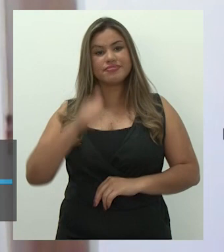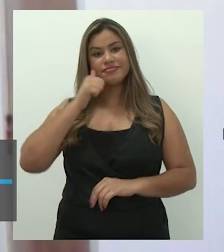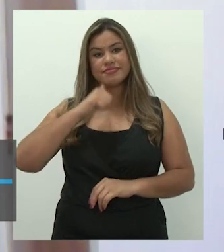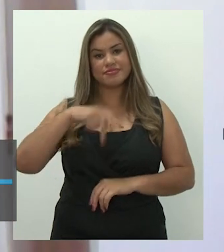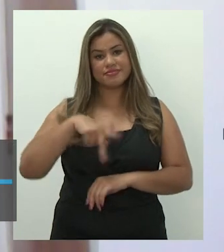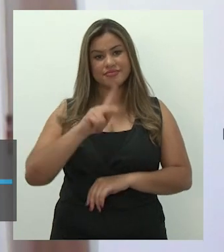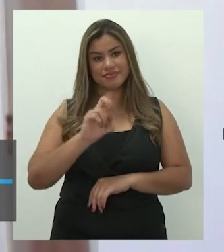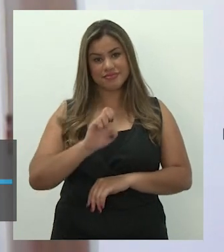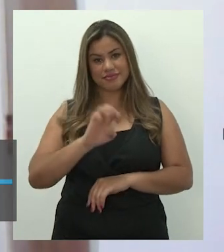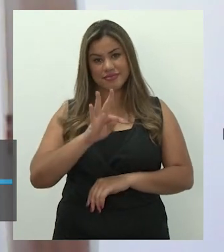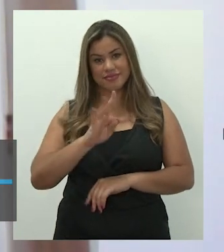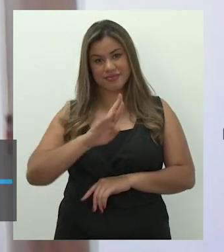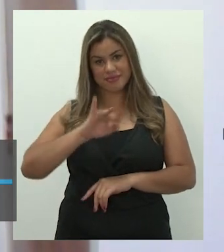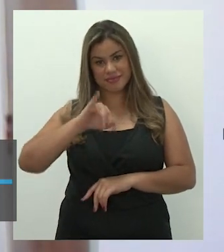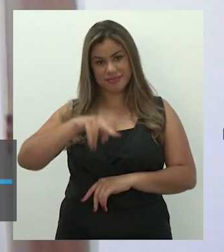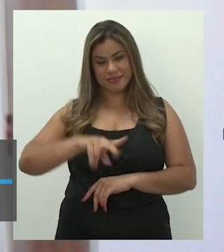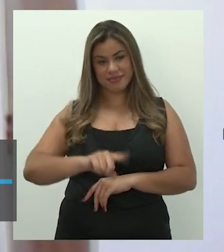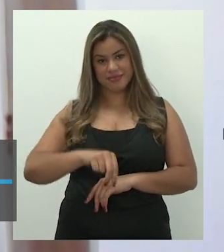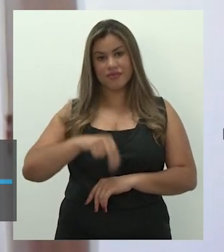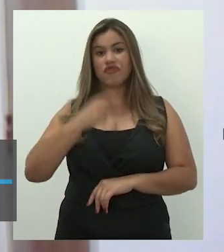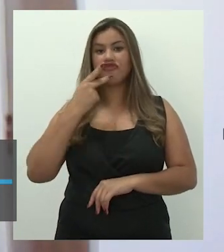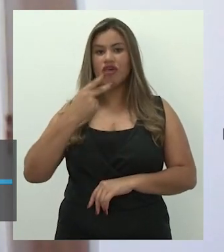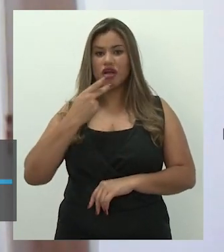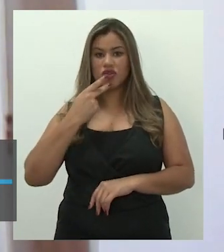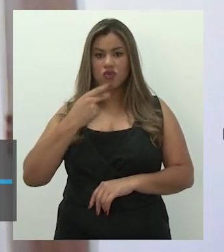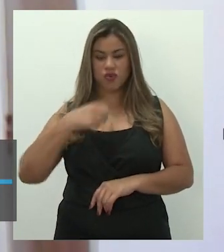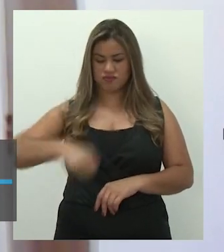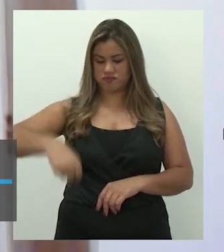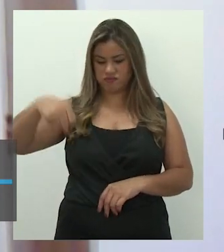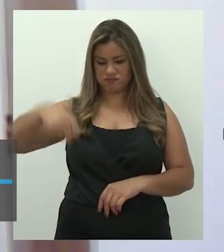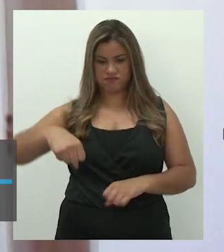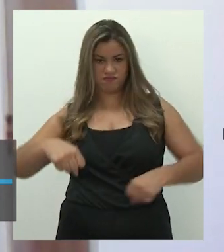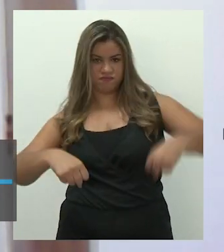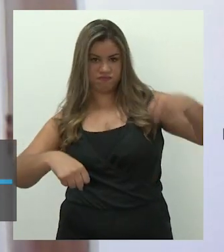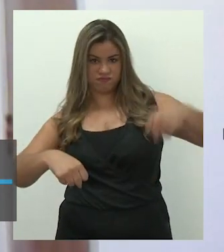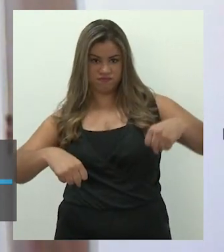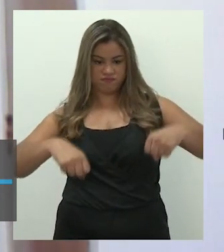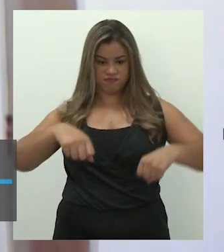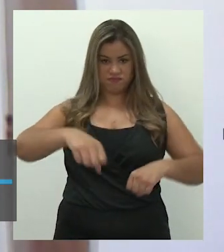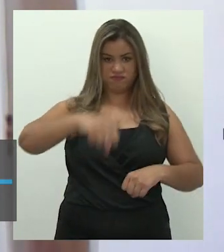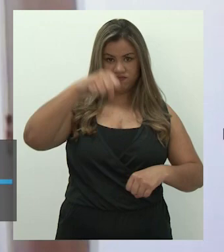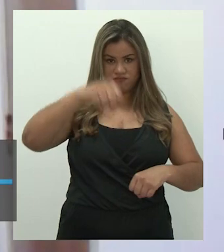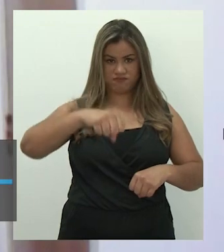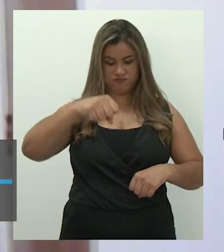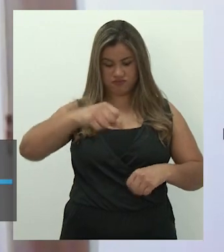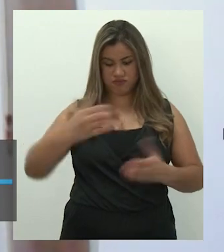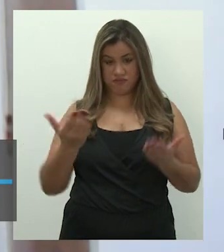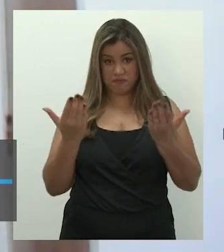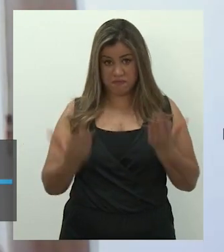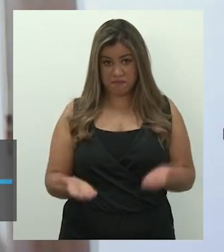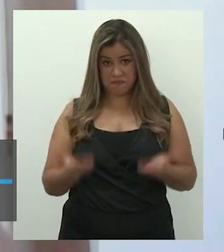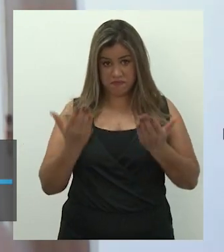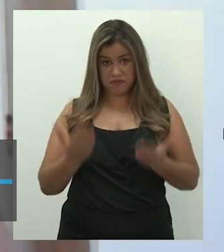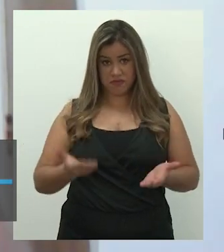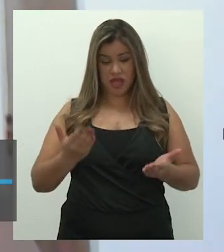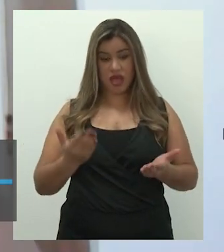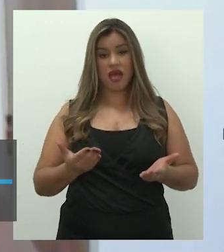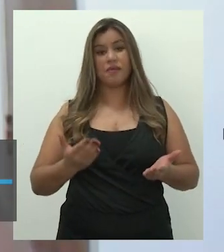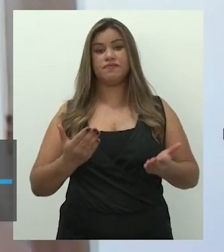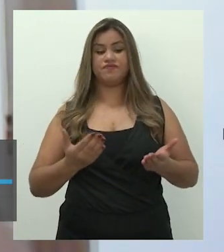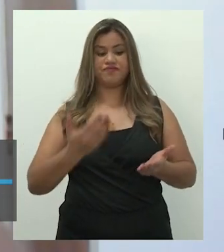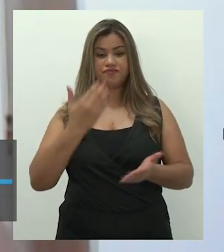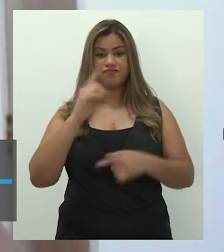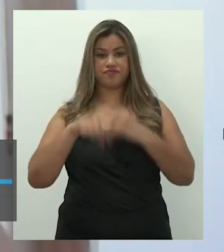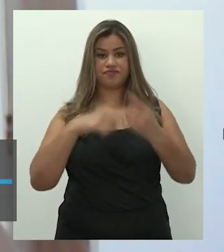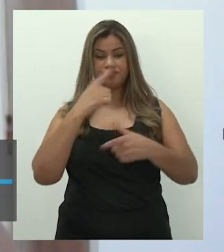Catherine, ela disse que deve-se pesar as latas que contêm tinta e depois dividir entre as 3 professoras. A